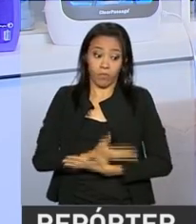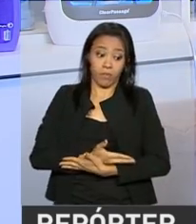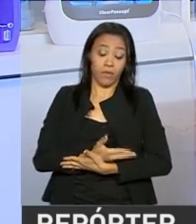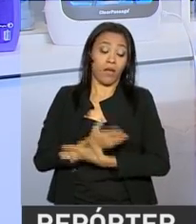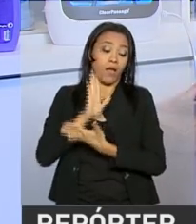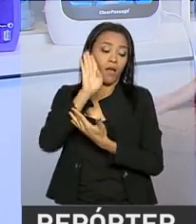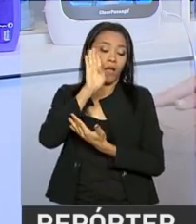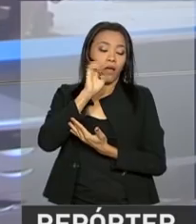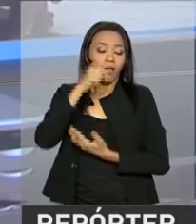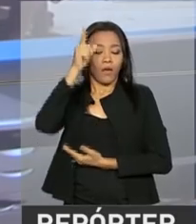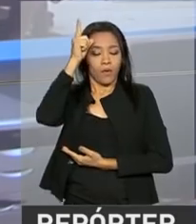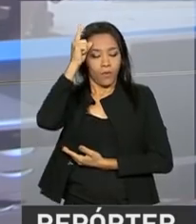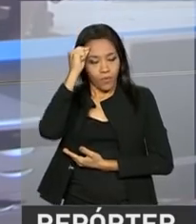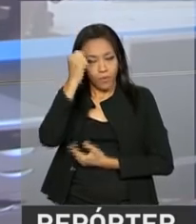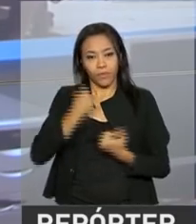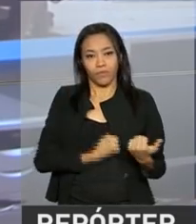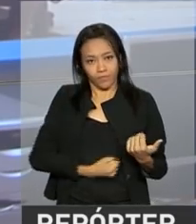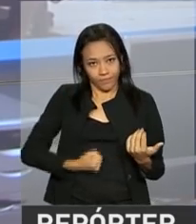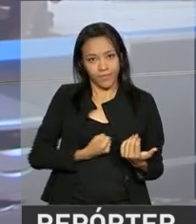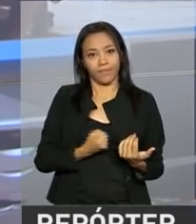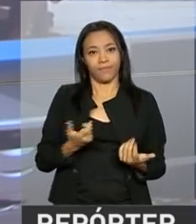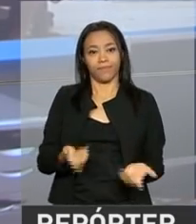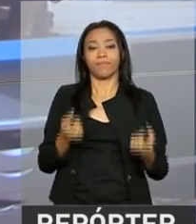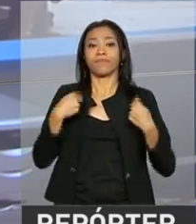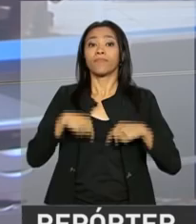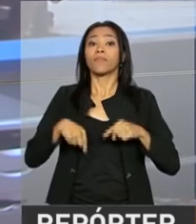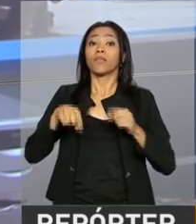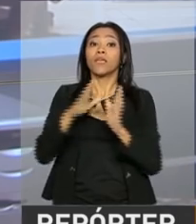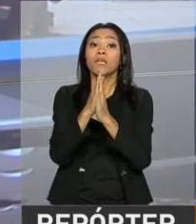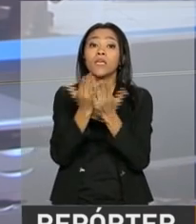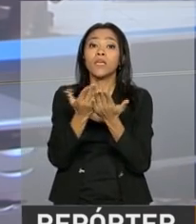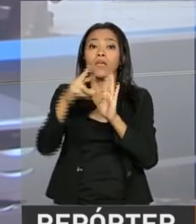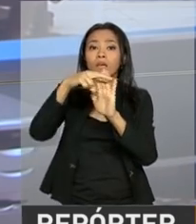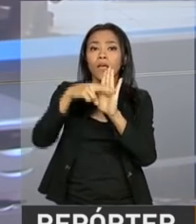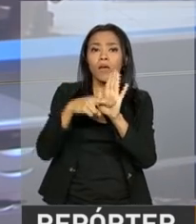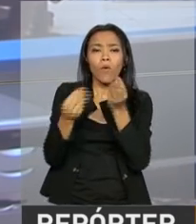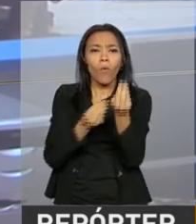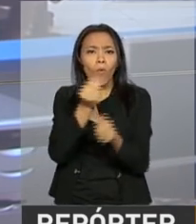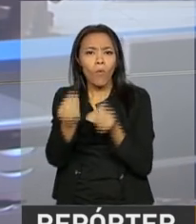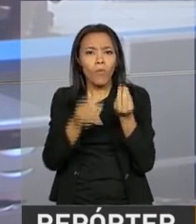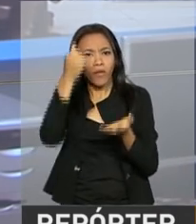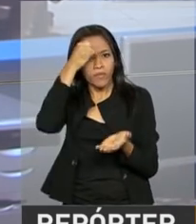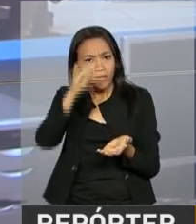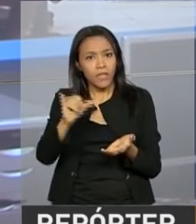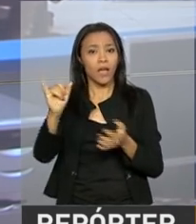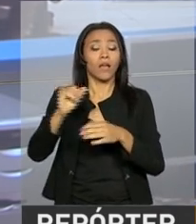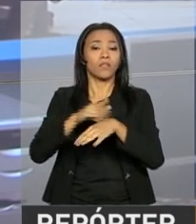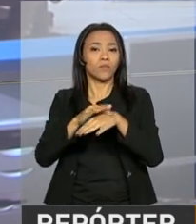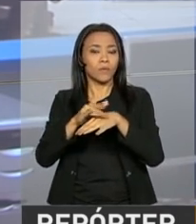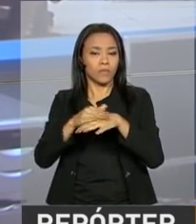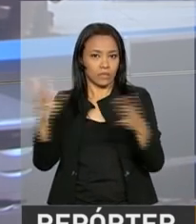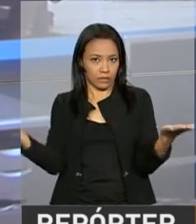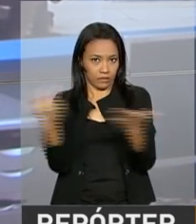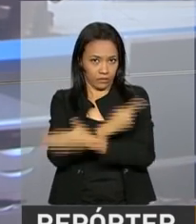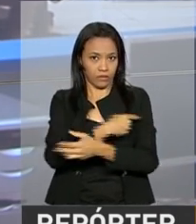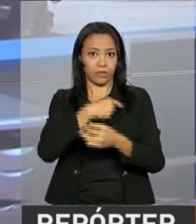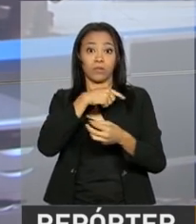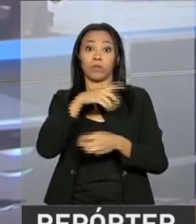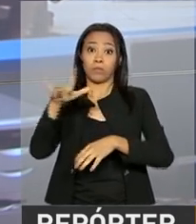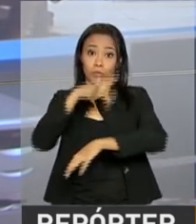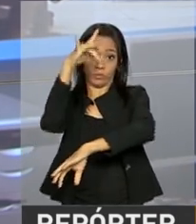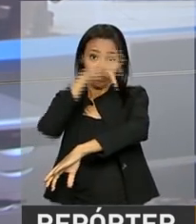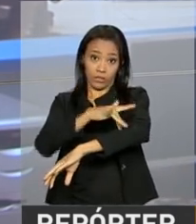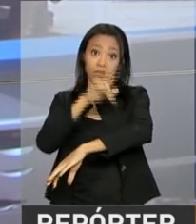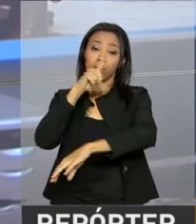certo com ele é um alívio e o boletim com as orientações de como prevenir as doenças causadas pelo mosquito eds egipt está